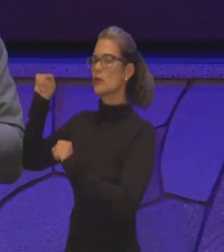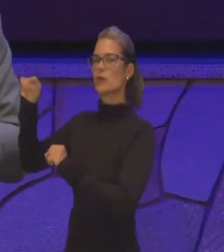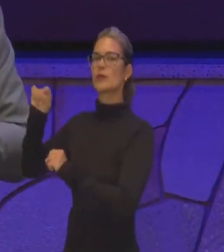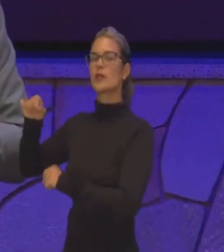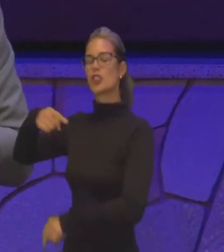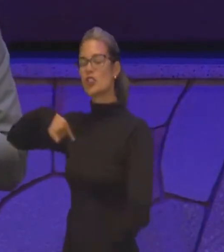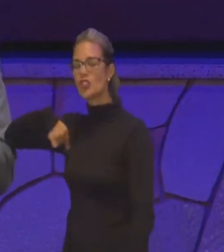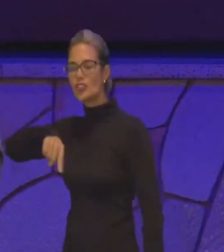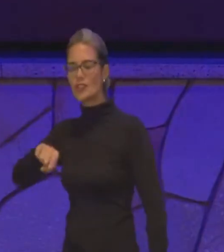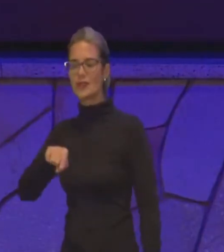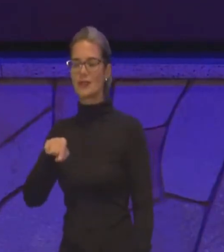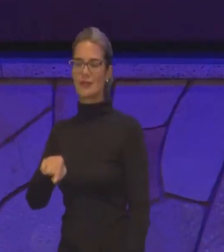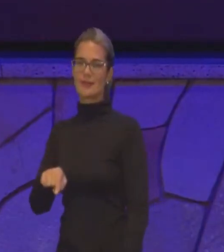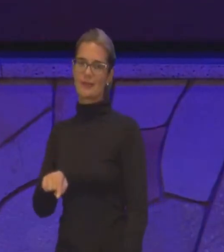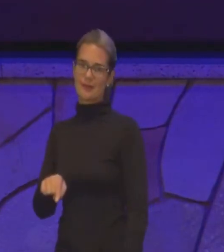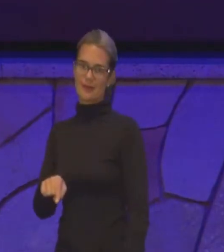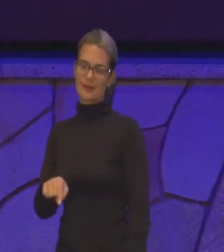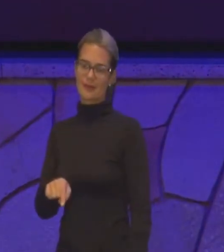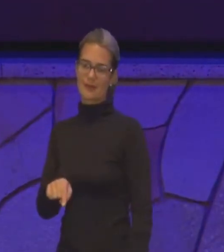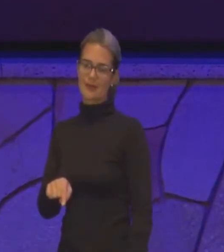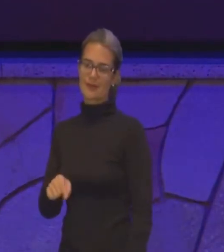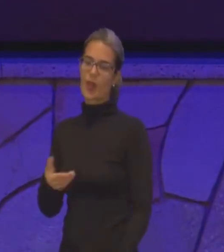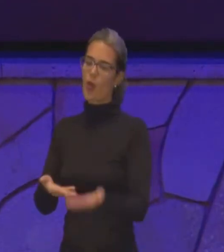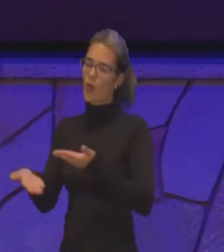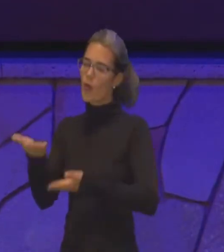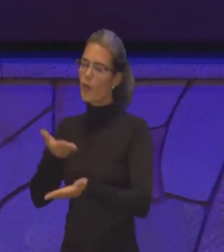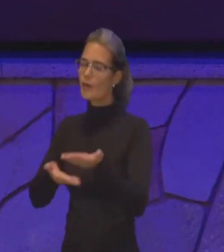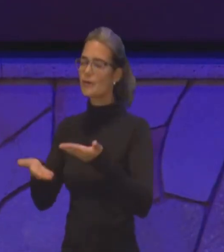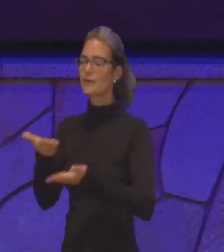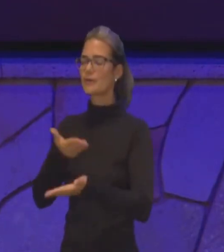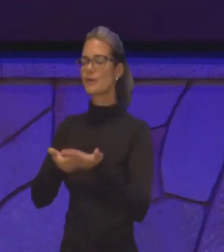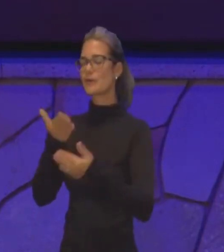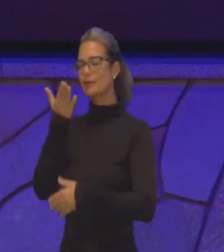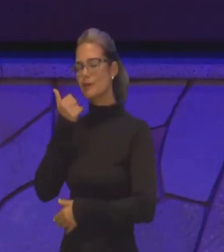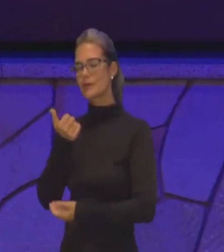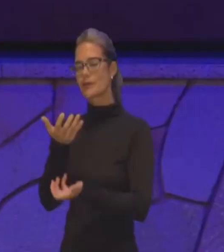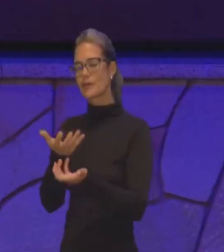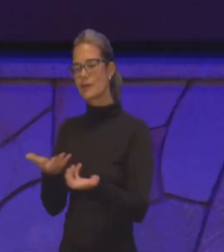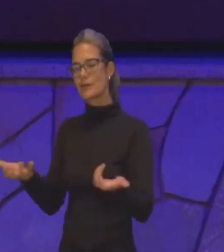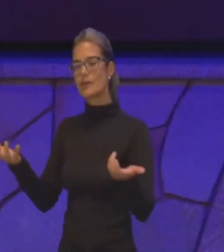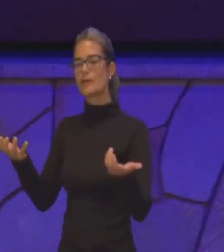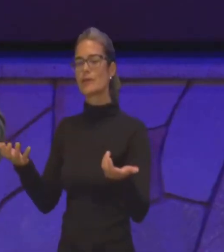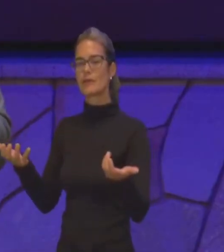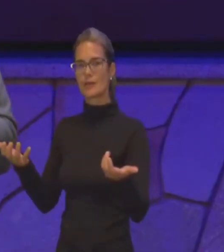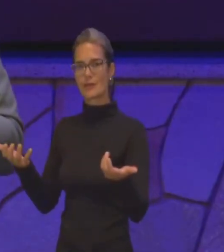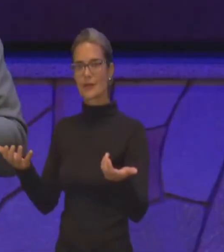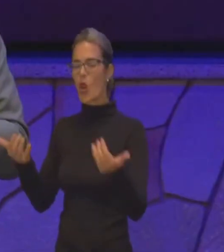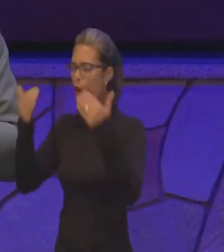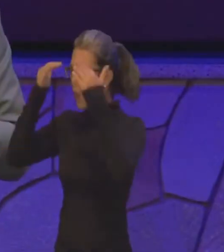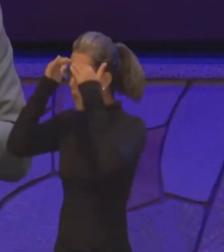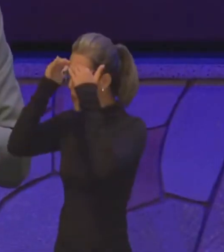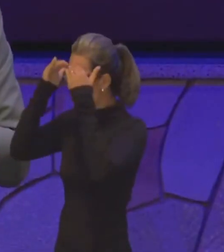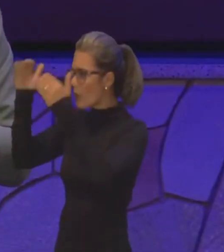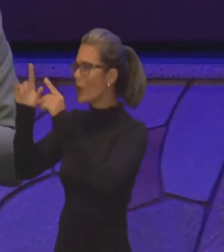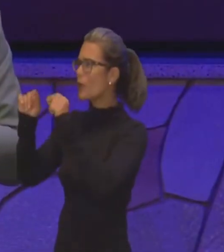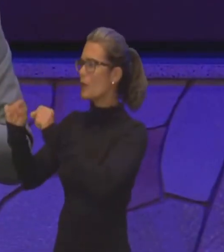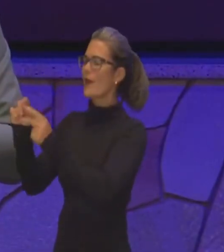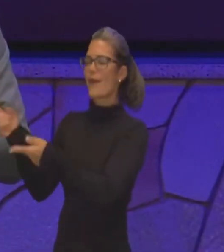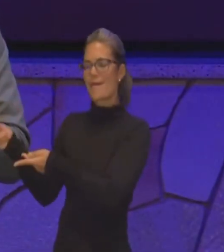visita, indo, compartilhar uma refeição, indo, fazer a